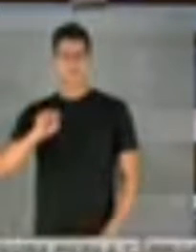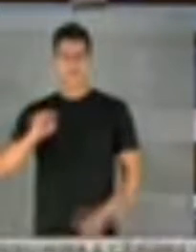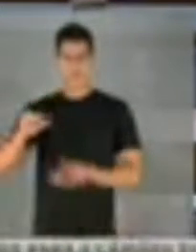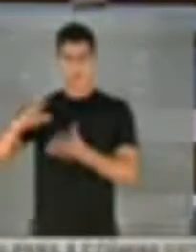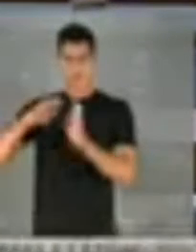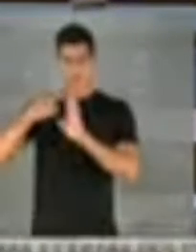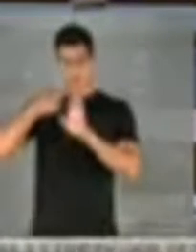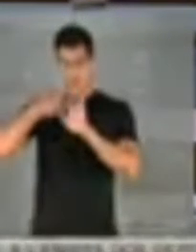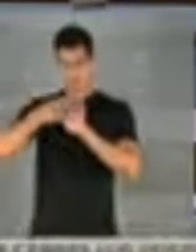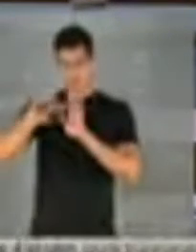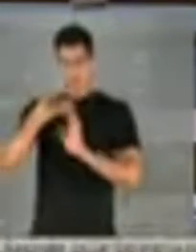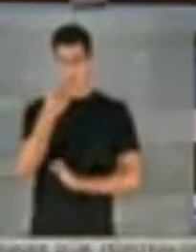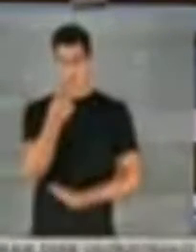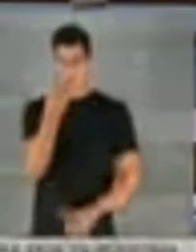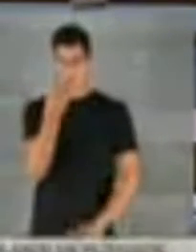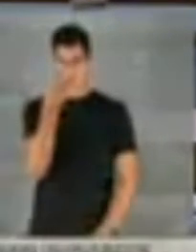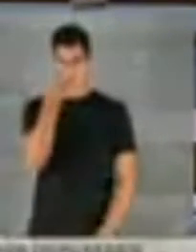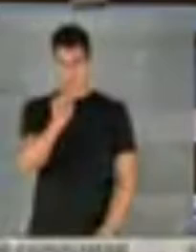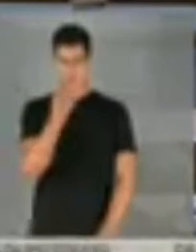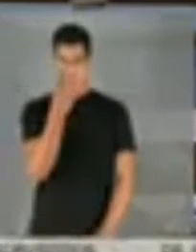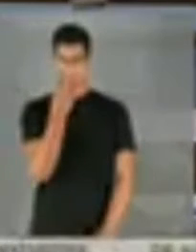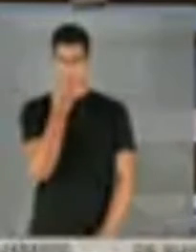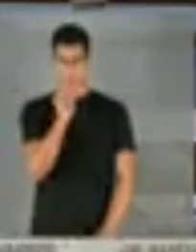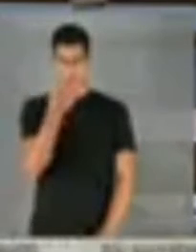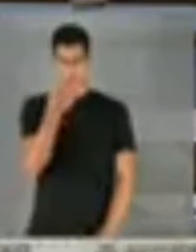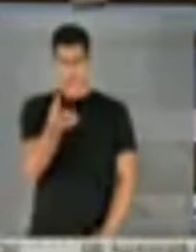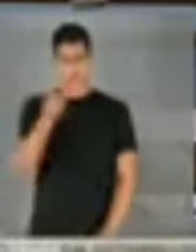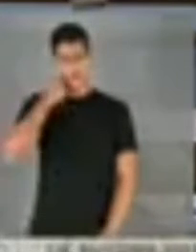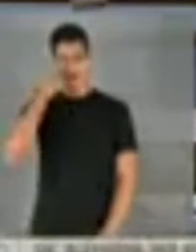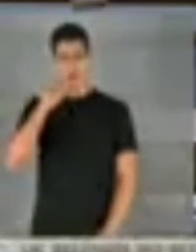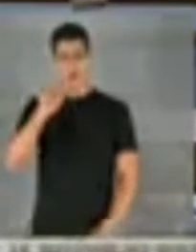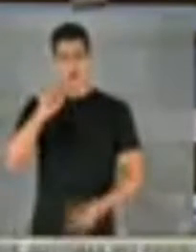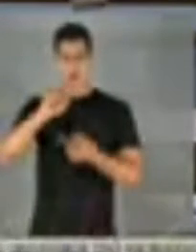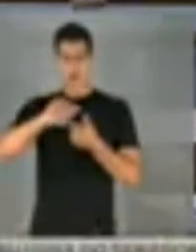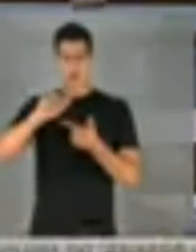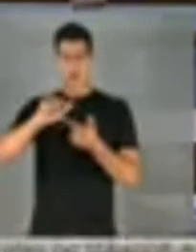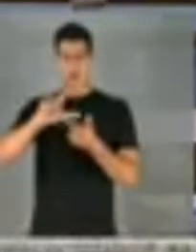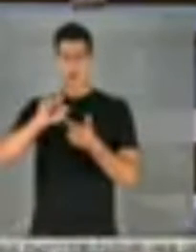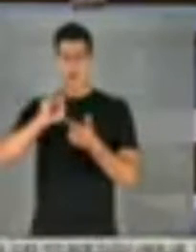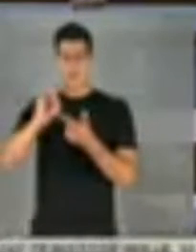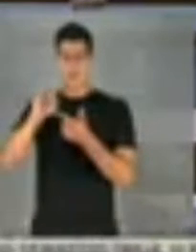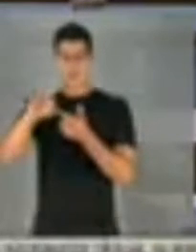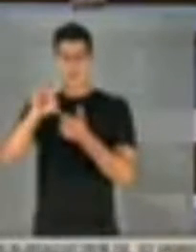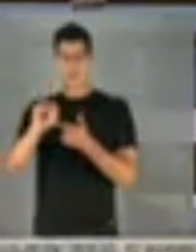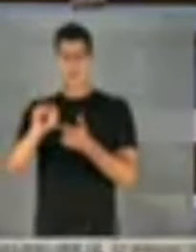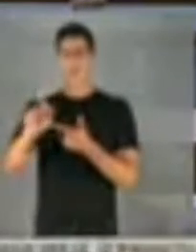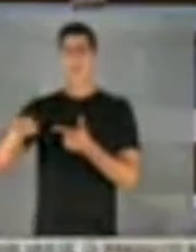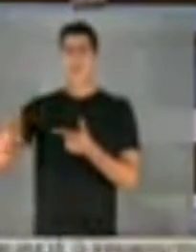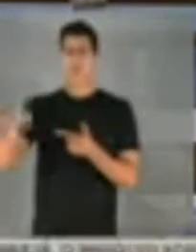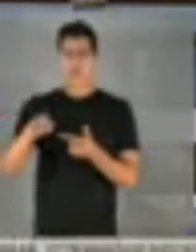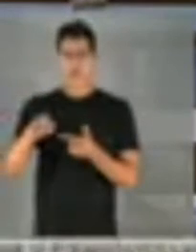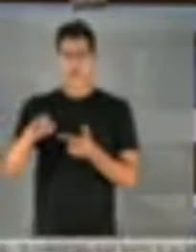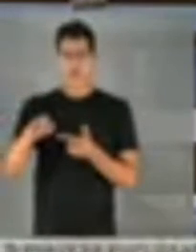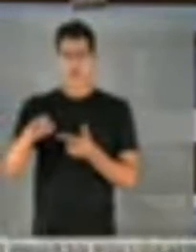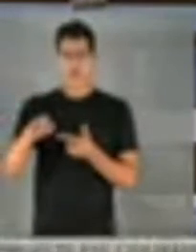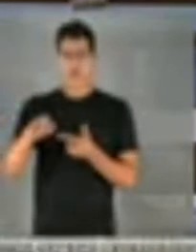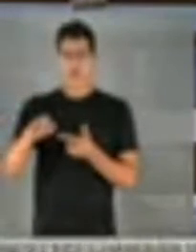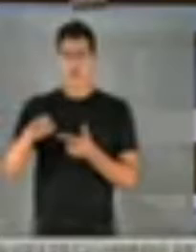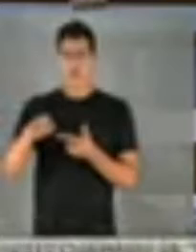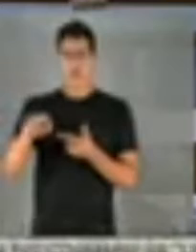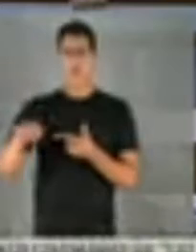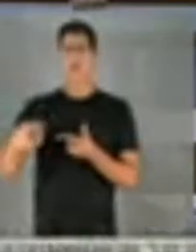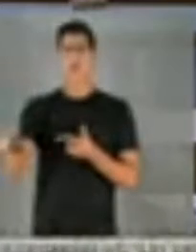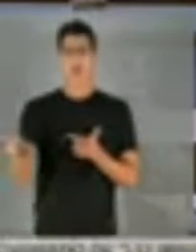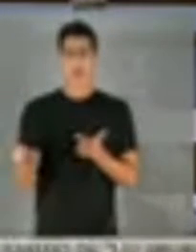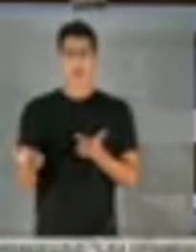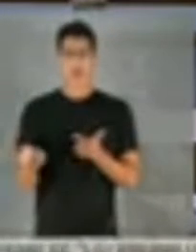Requerimento 238-486, de senador Alessandro Vieira, senador Humberto Costa. Quem é esse aí, senhor presidente? É o marqueteiro de secretário de